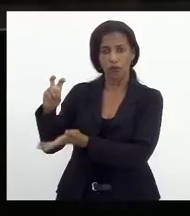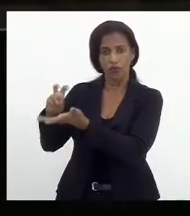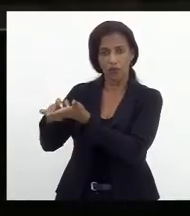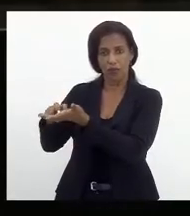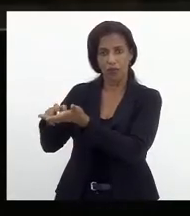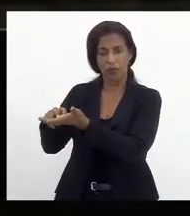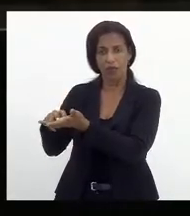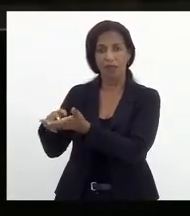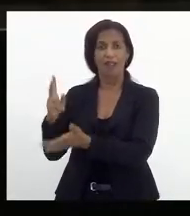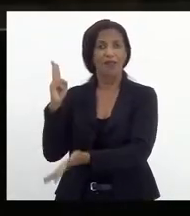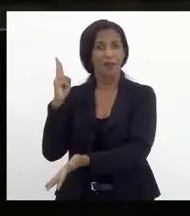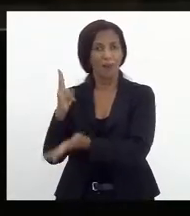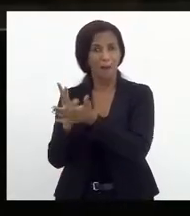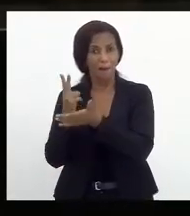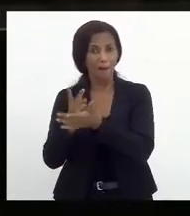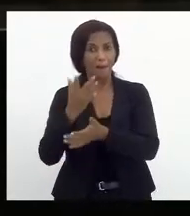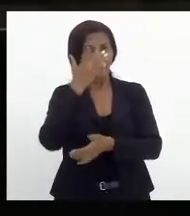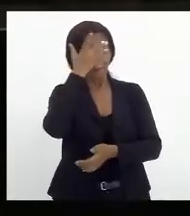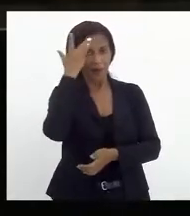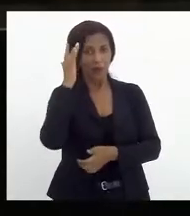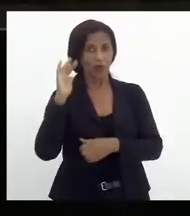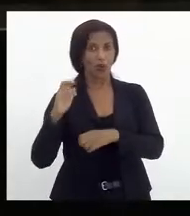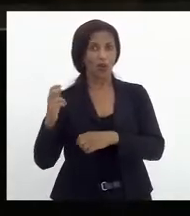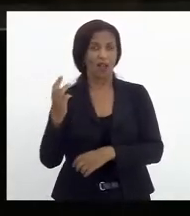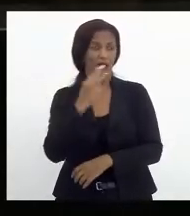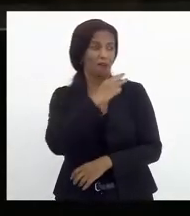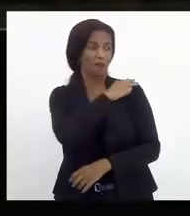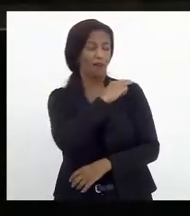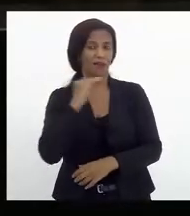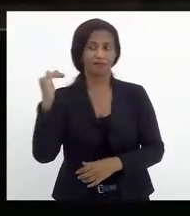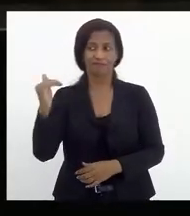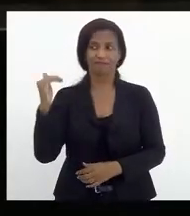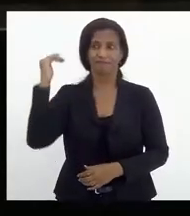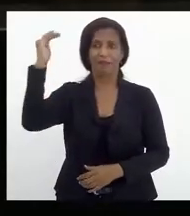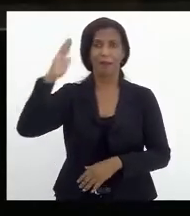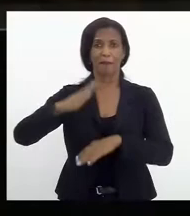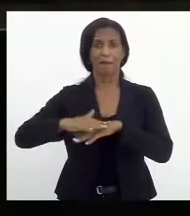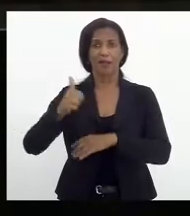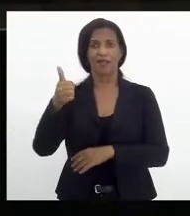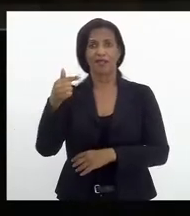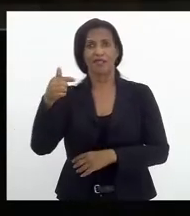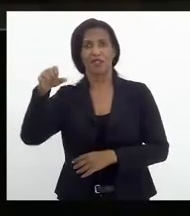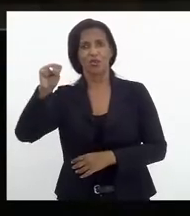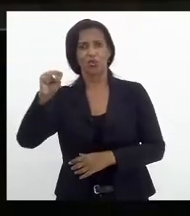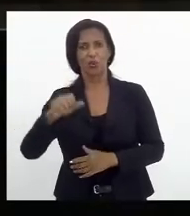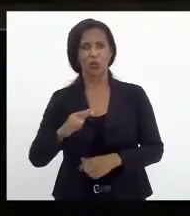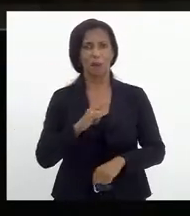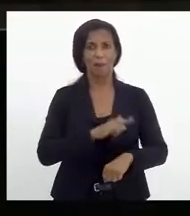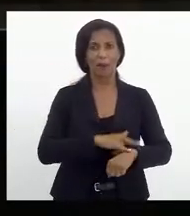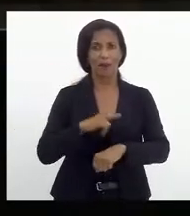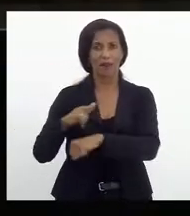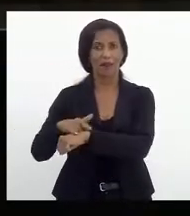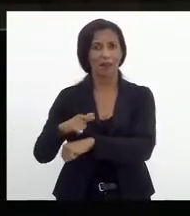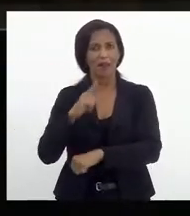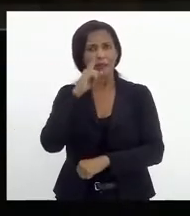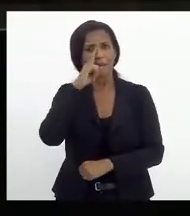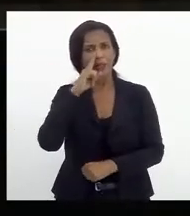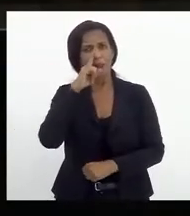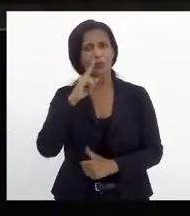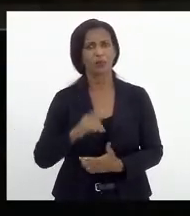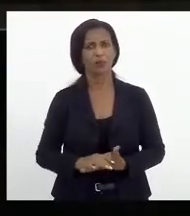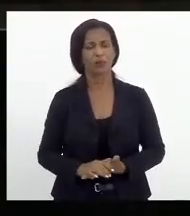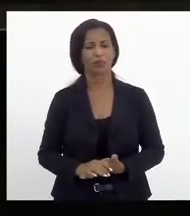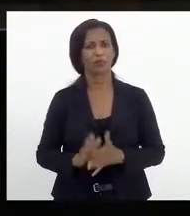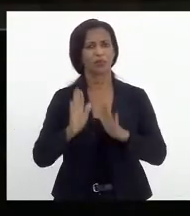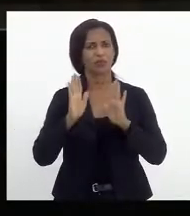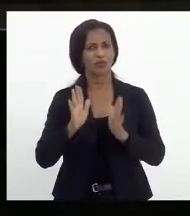o mesmo que vai usar uma pessoa que vai fazer o segundo grau, que já está com mais de 17, 18 anos. Isso é um risco muito grande.